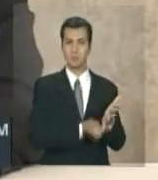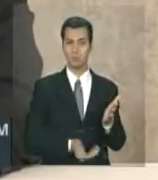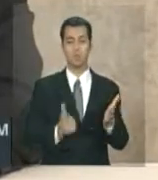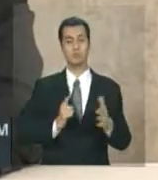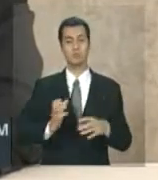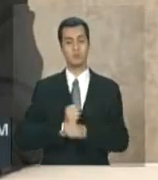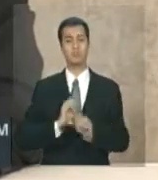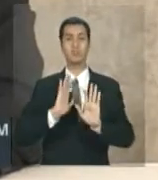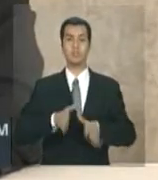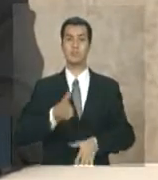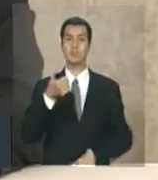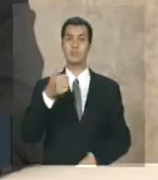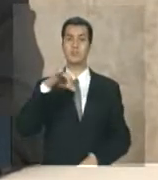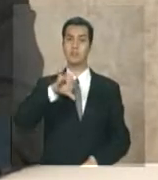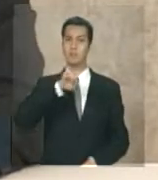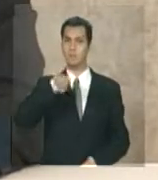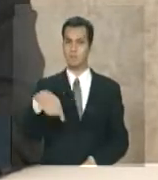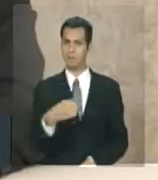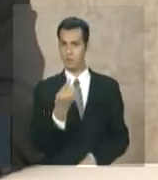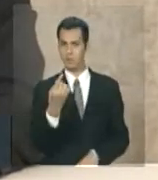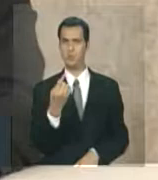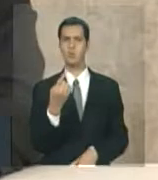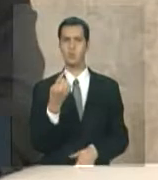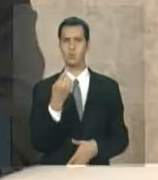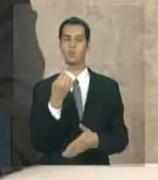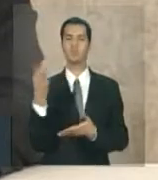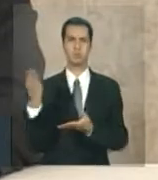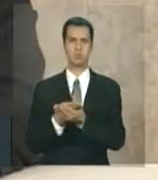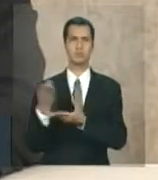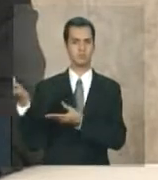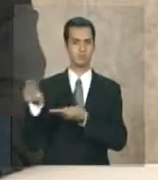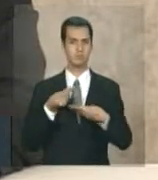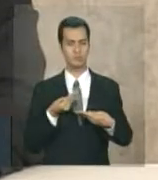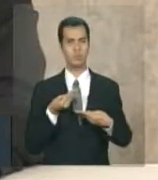mil notificações de perda no universo muito superior.